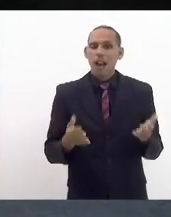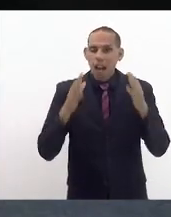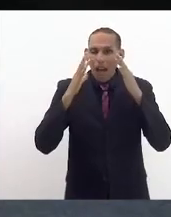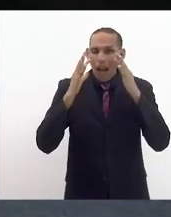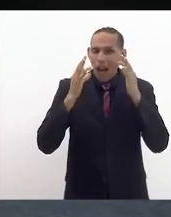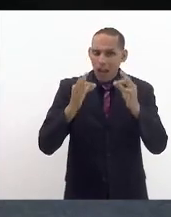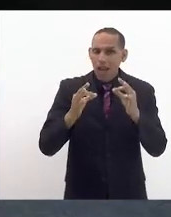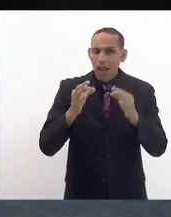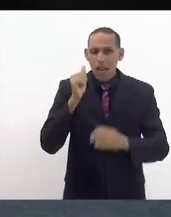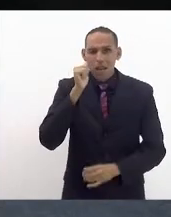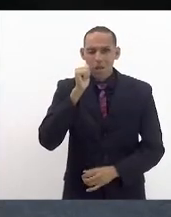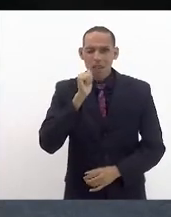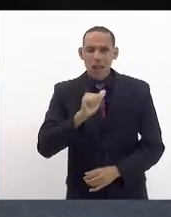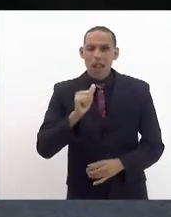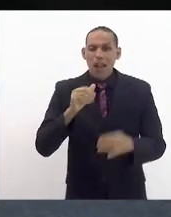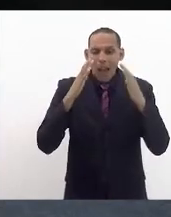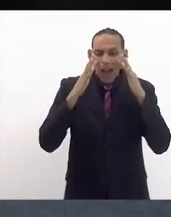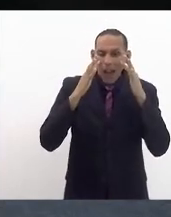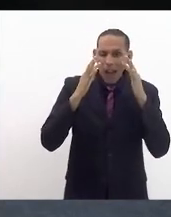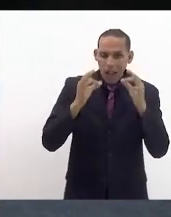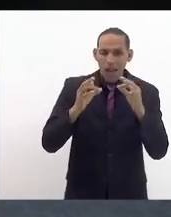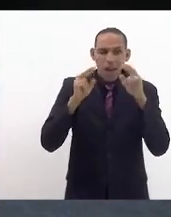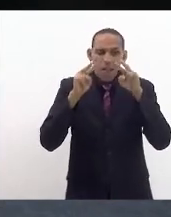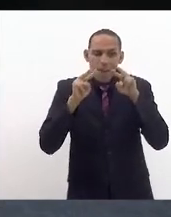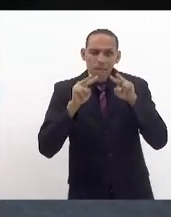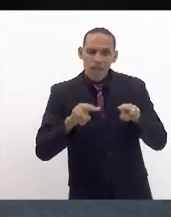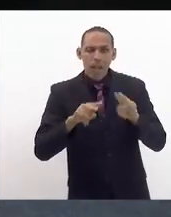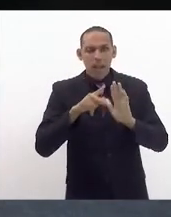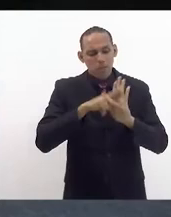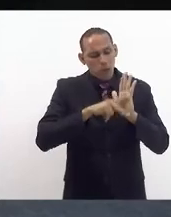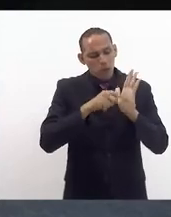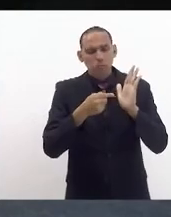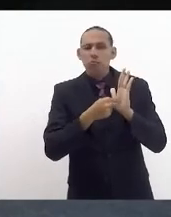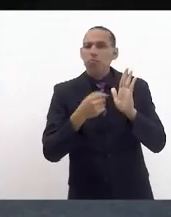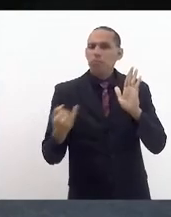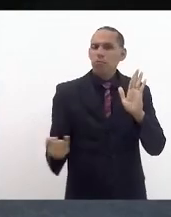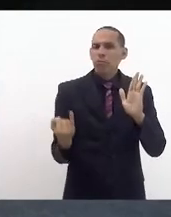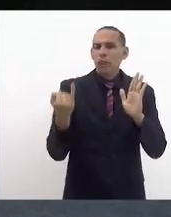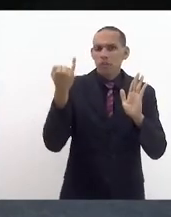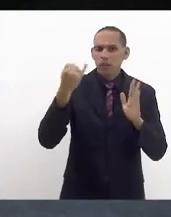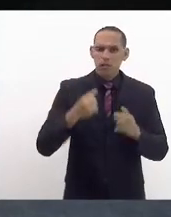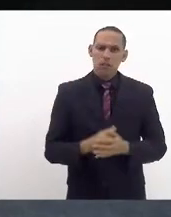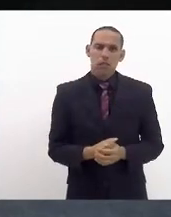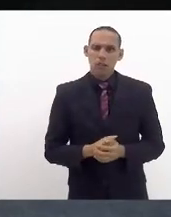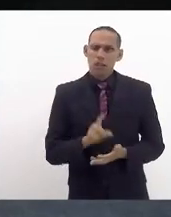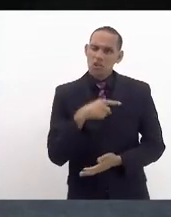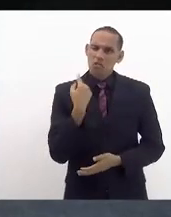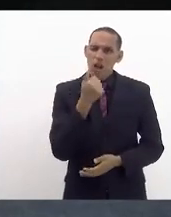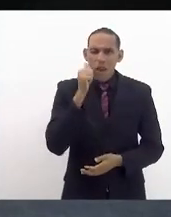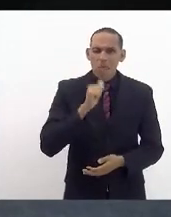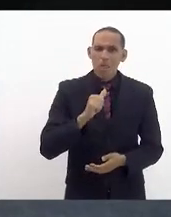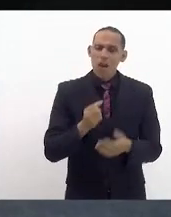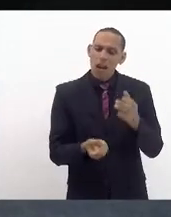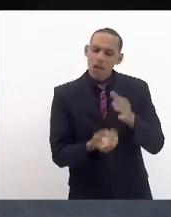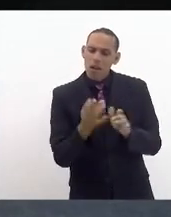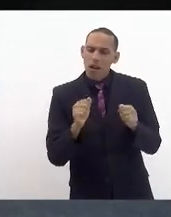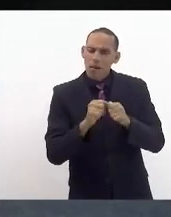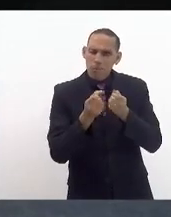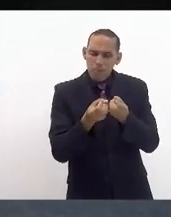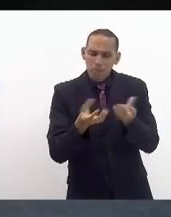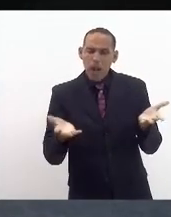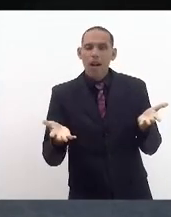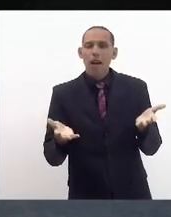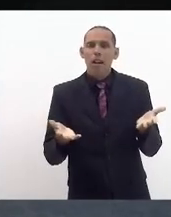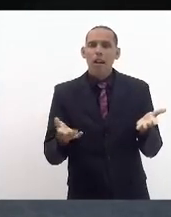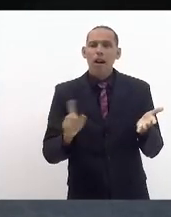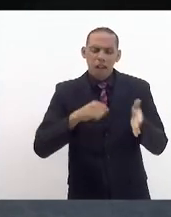as mulheres, para que ele veja os projetos que são importantíssimos, que nós mulheres confeccionamos e lutamos